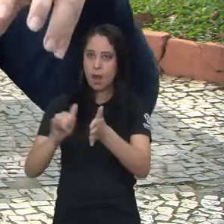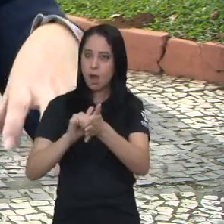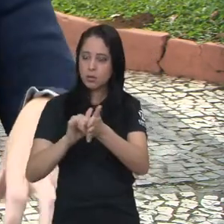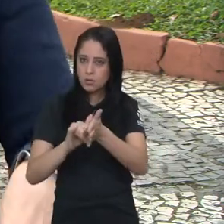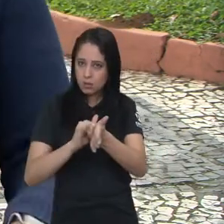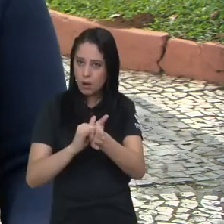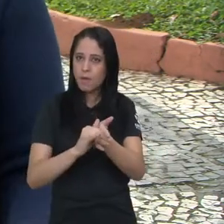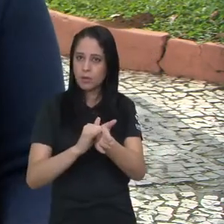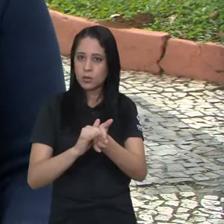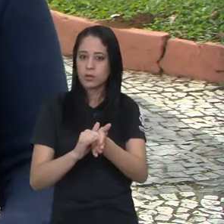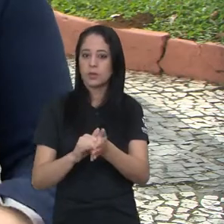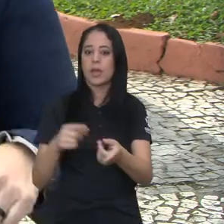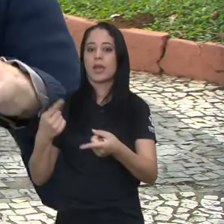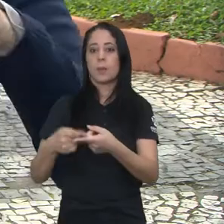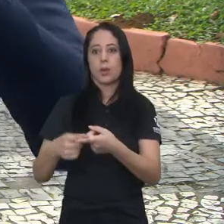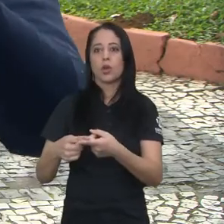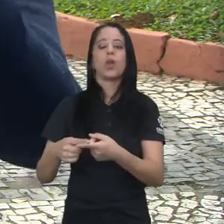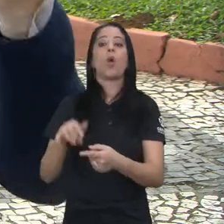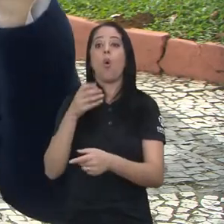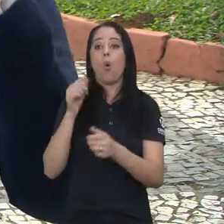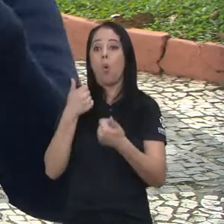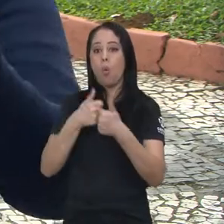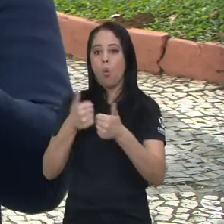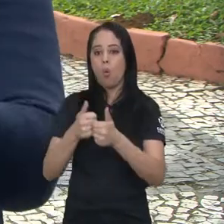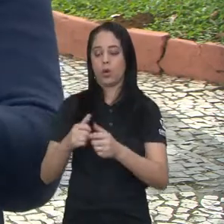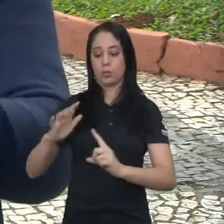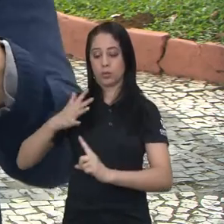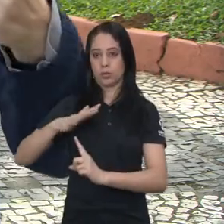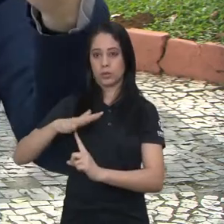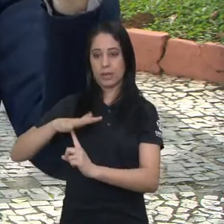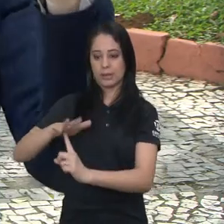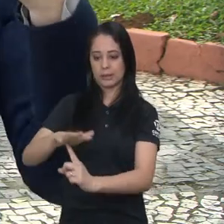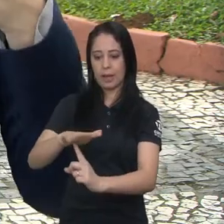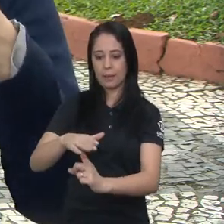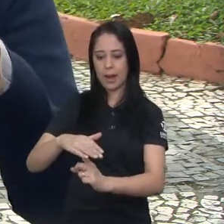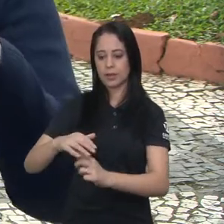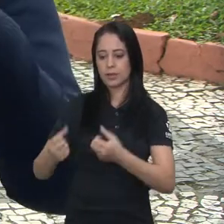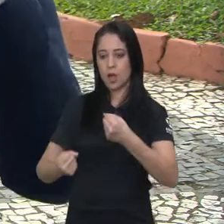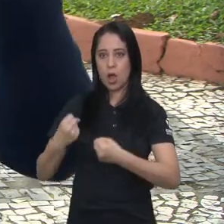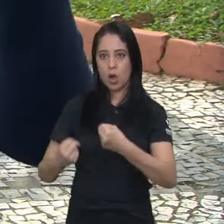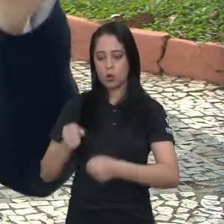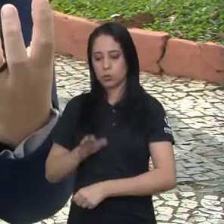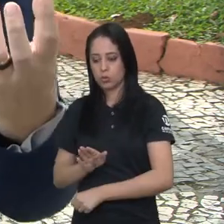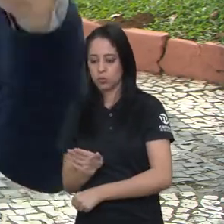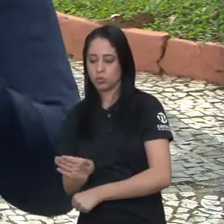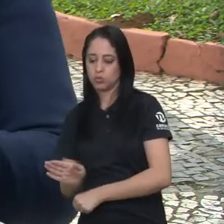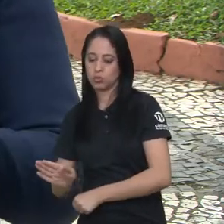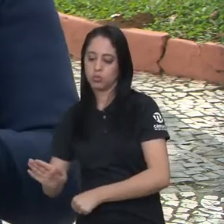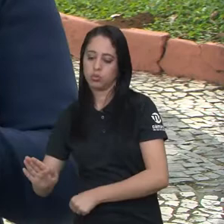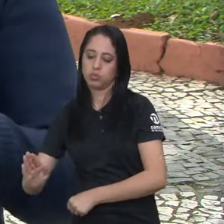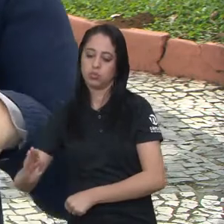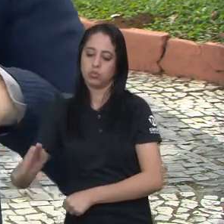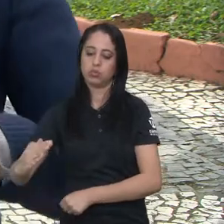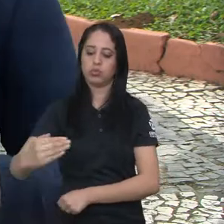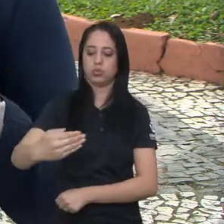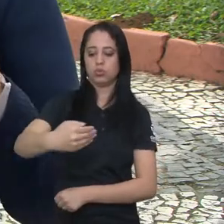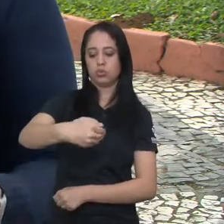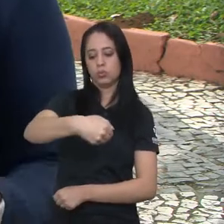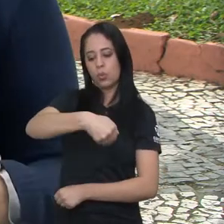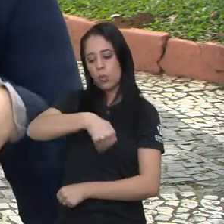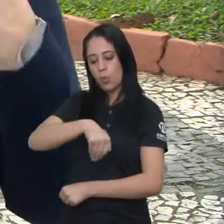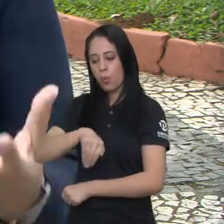aqui na praça vai vir aqui na região central que é onde o ônibus passa faz a volta até o bairro não tem parada nem no bairro nem aqui